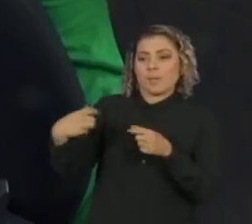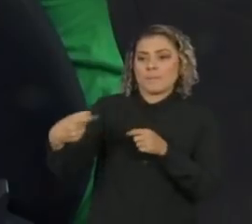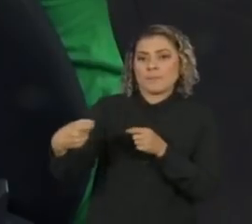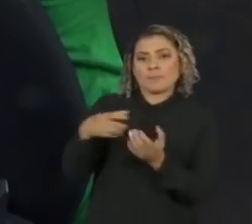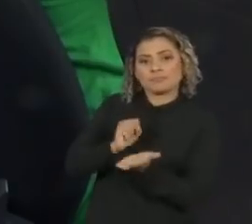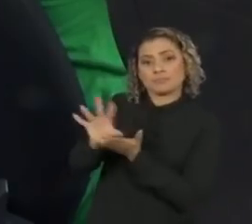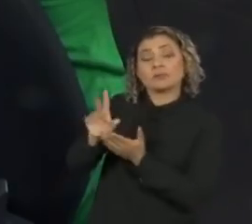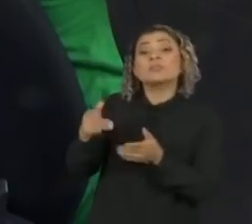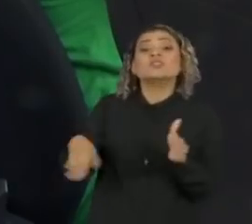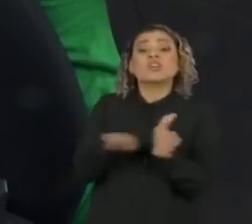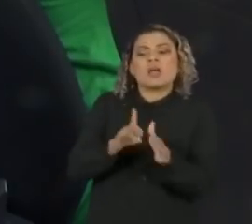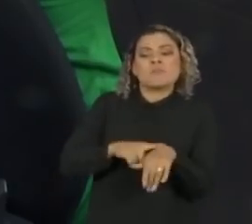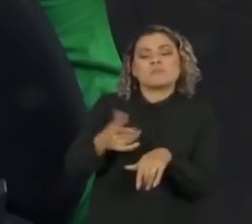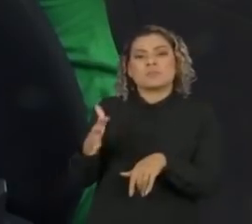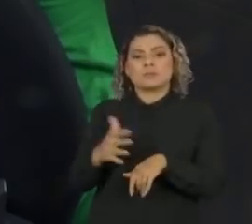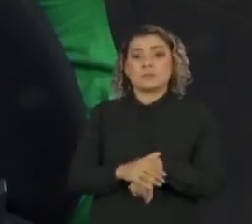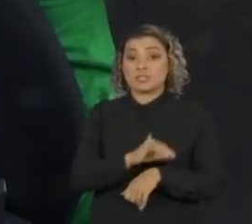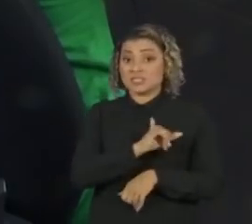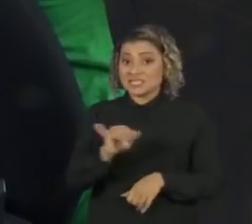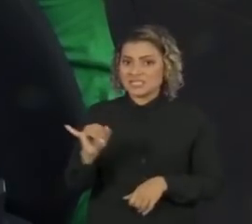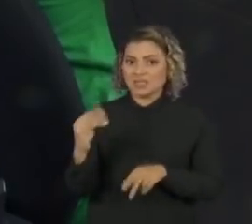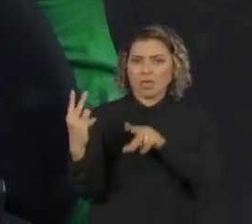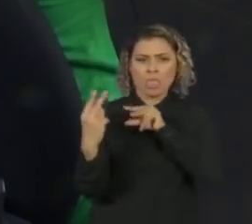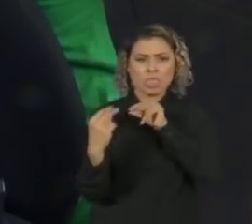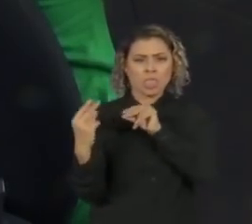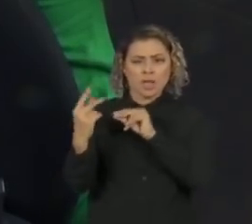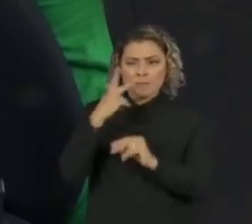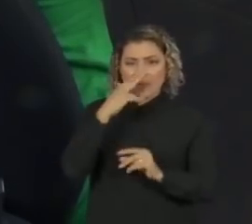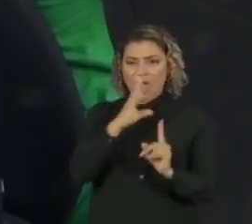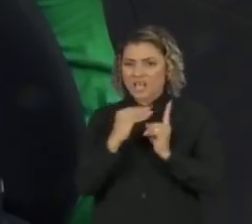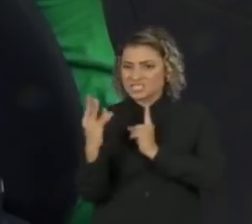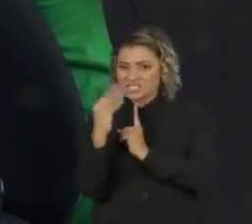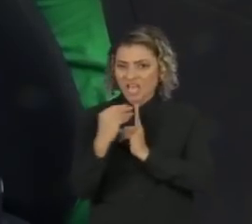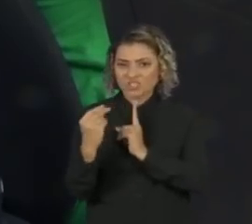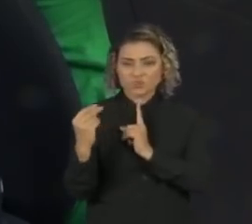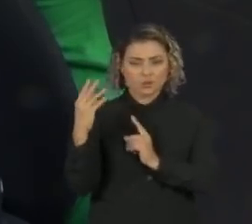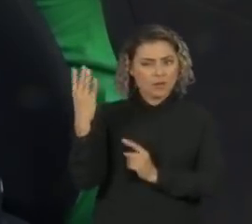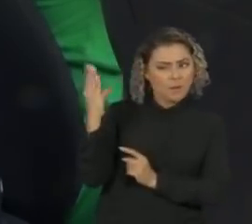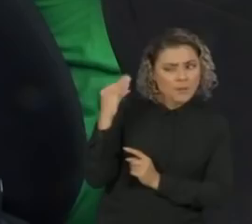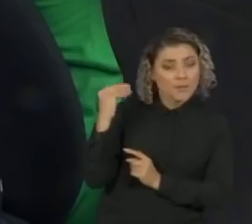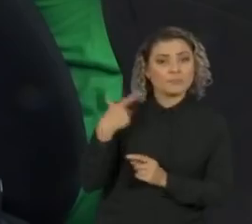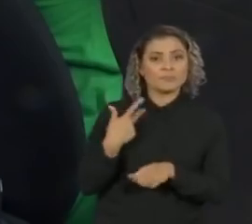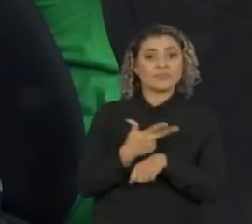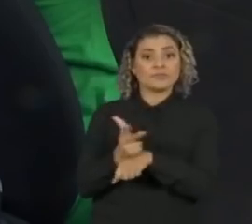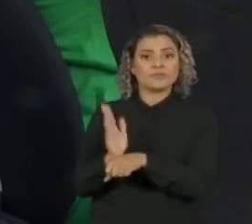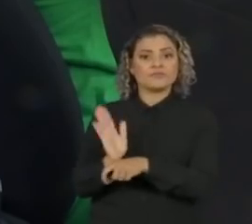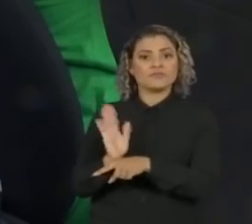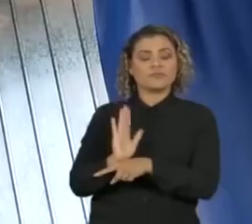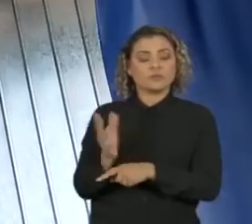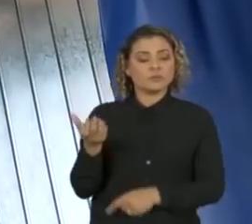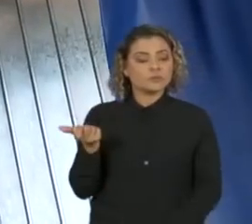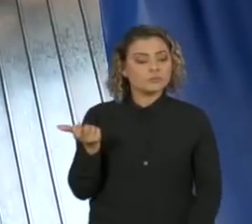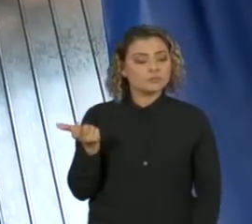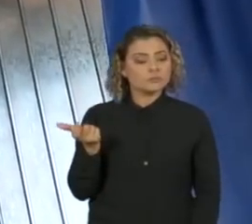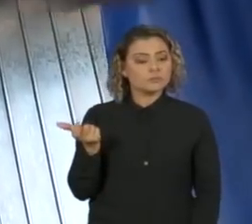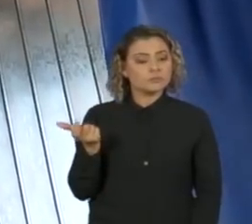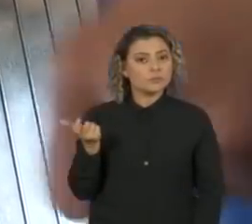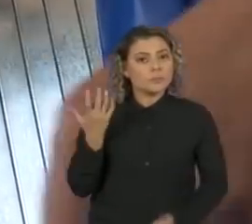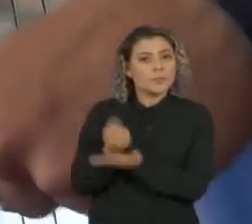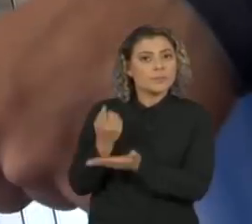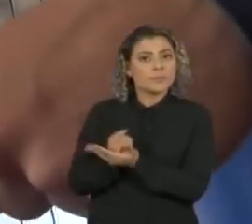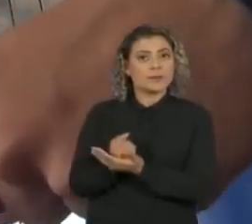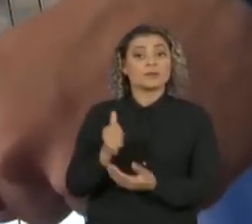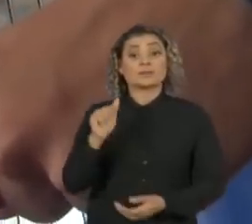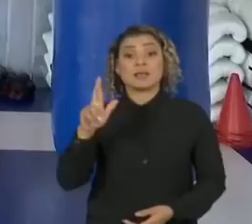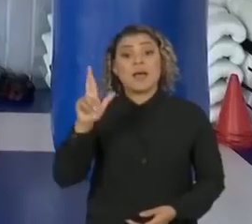deve chegar. E se a conversa for num tom de assédio, grave um vídeo ou um áudio. Sara faz aula